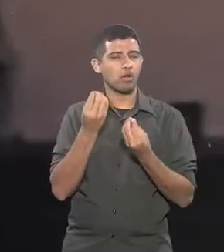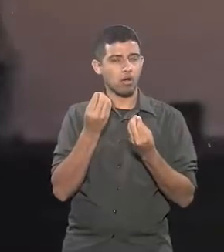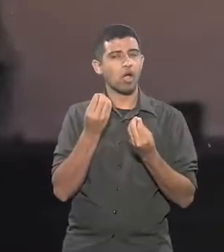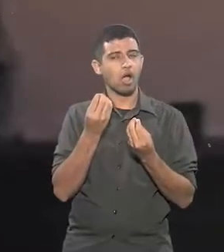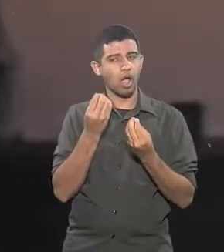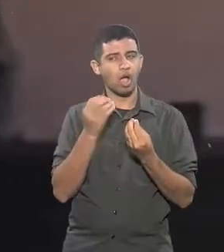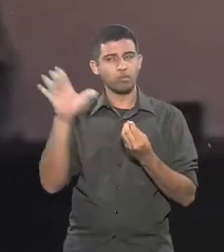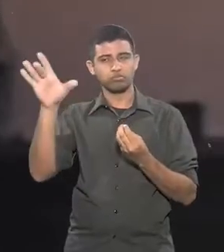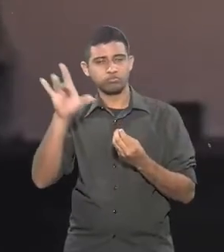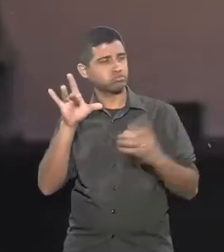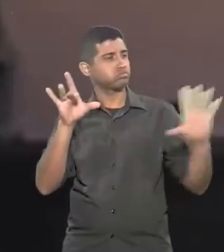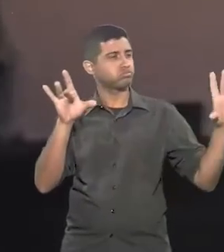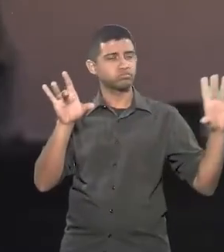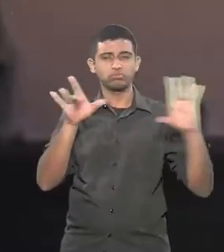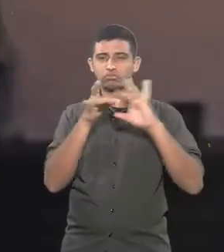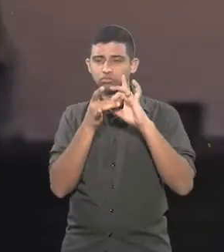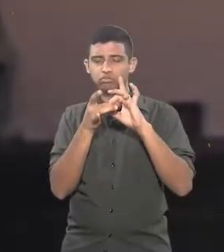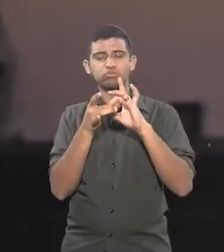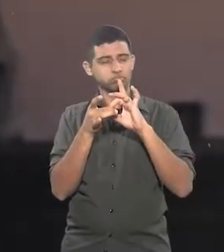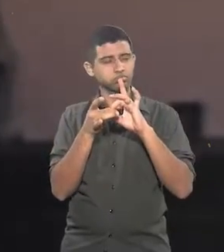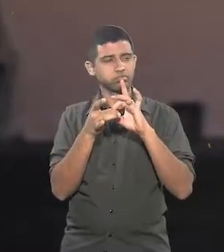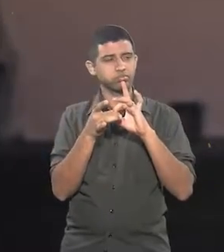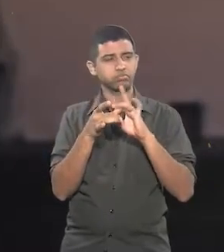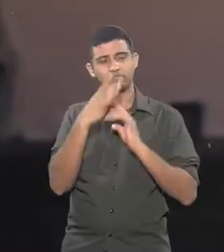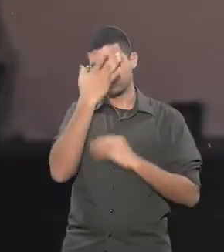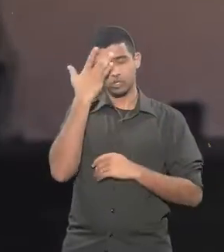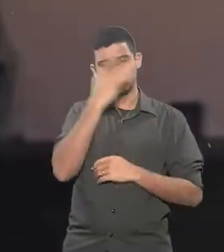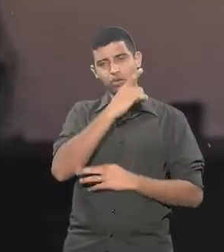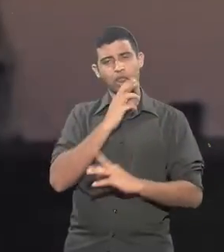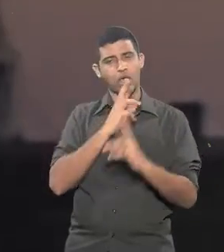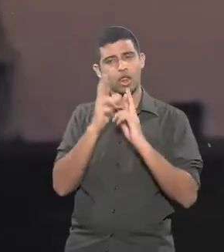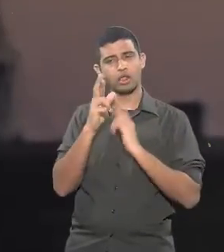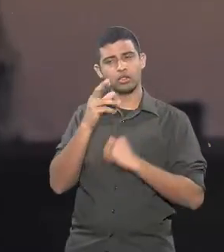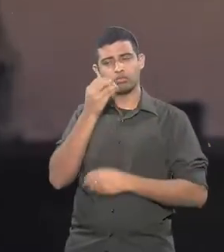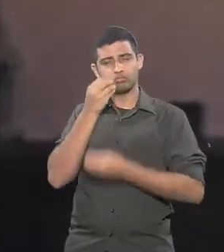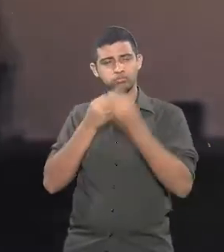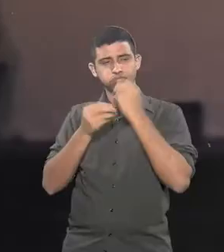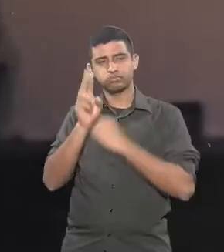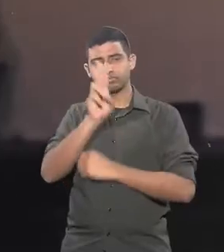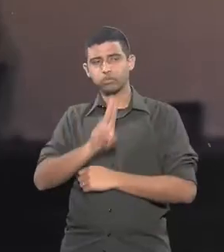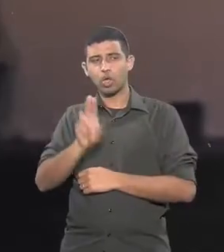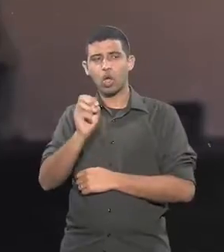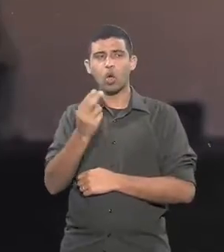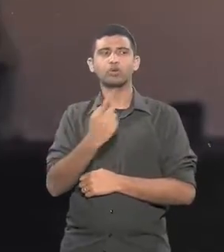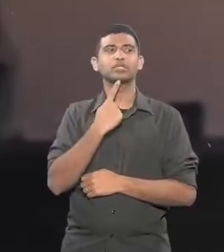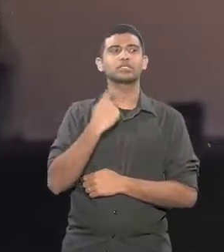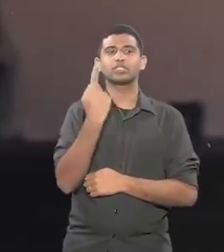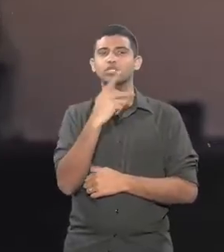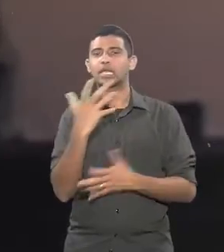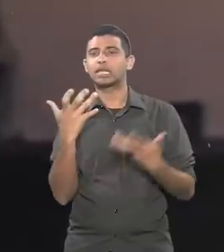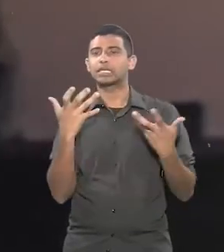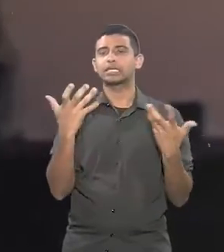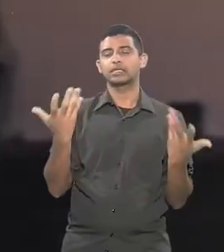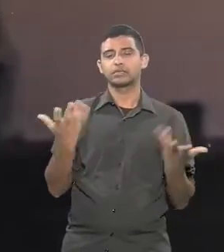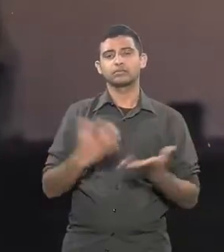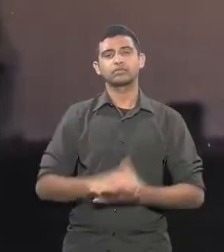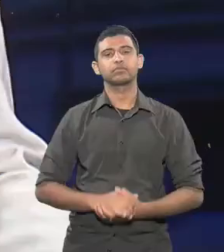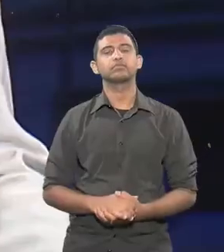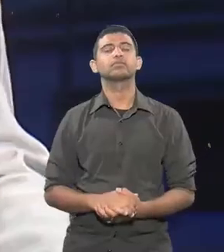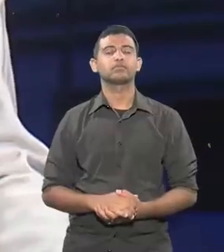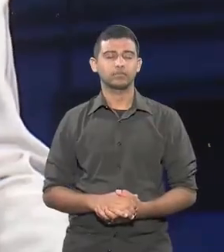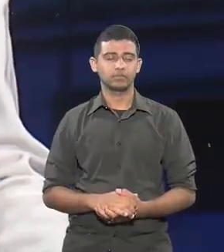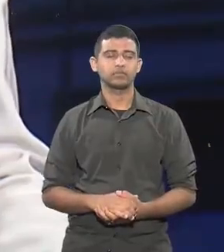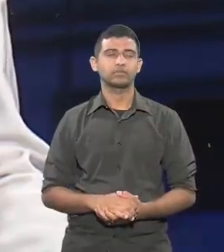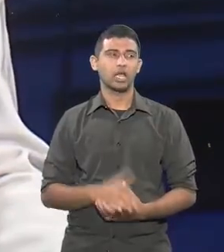entender como é que funciona a relação da pessoa com o que ela consome e o que ela queria consumir ou gostaria